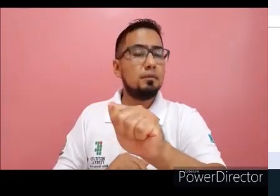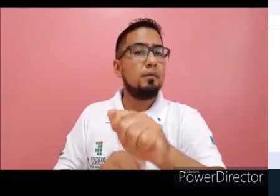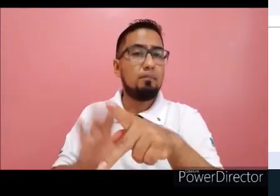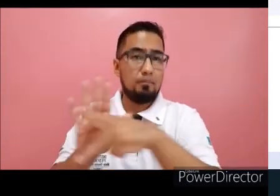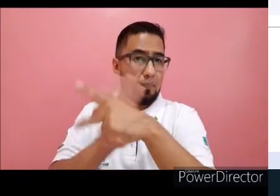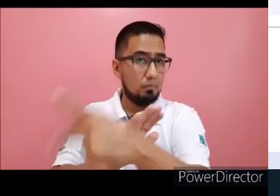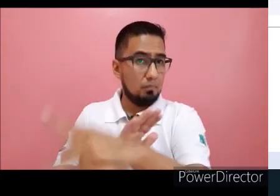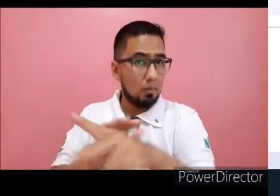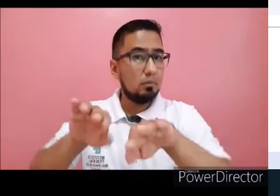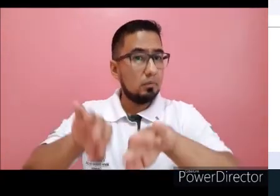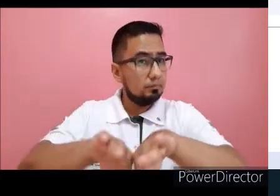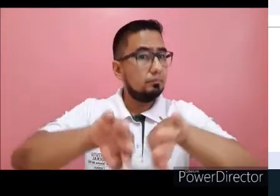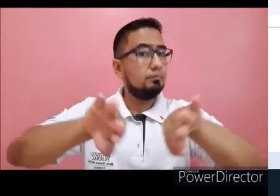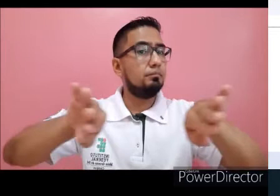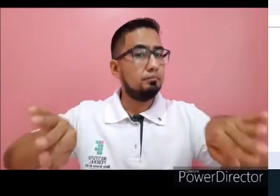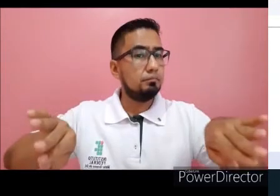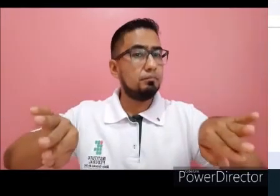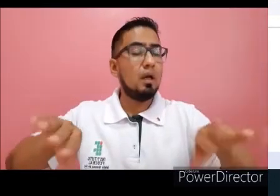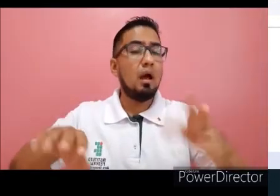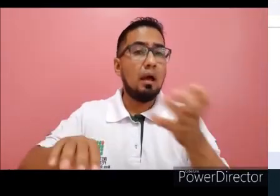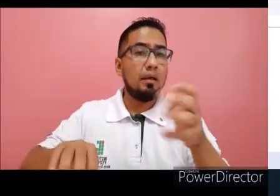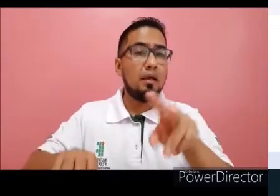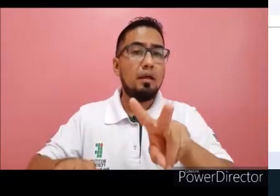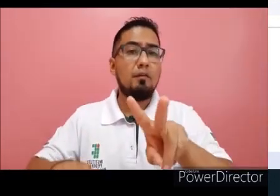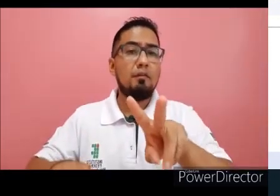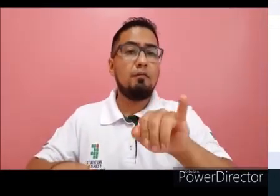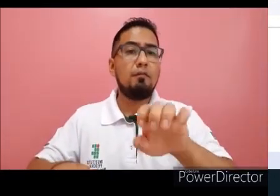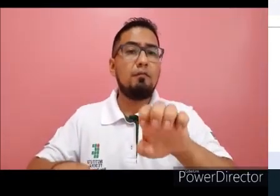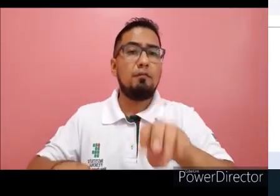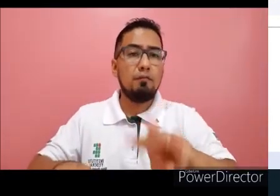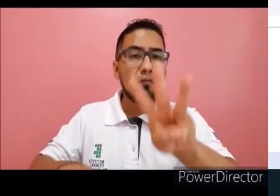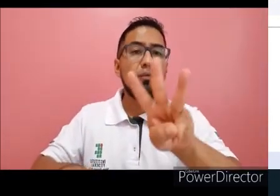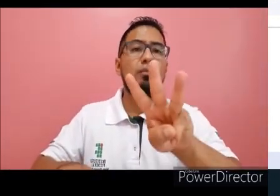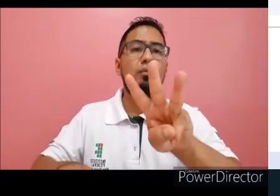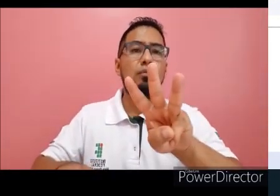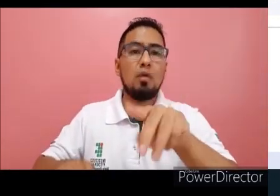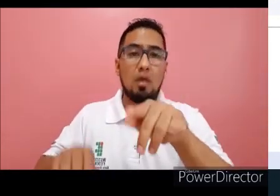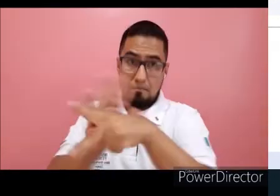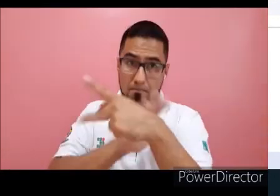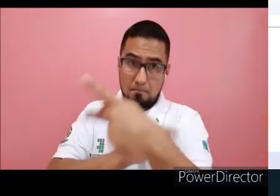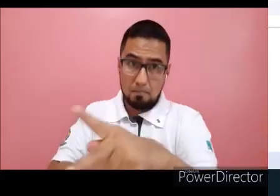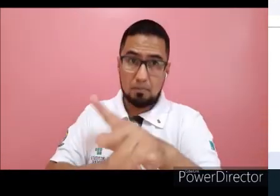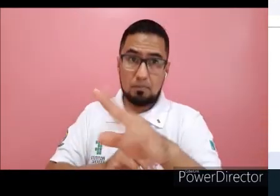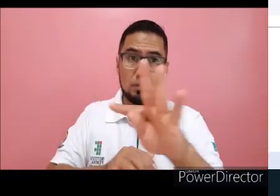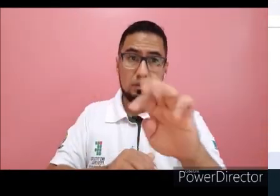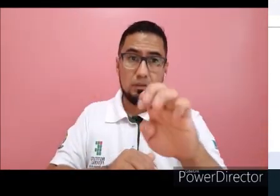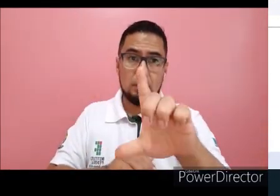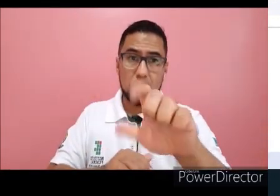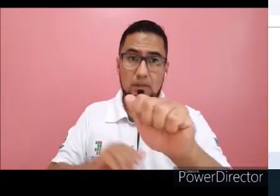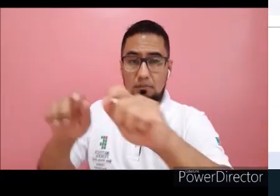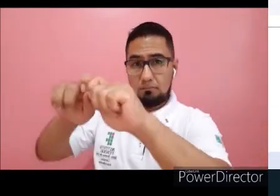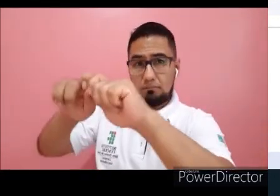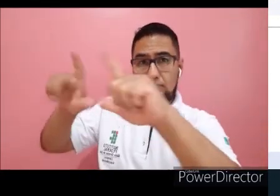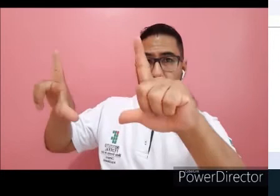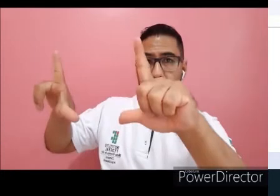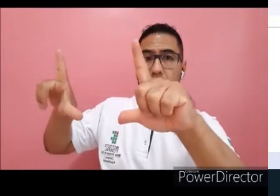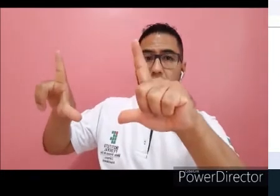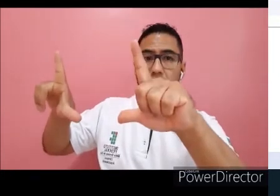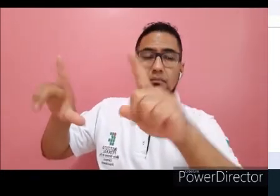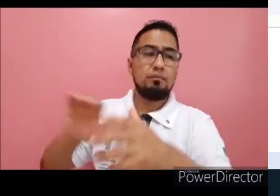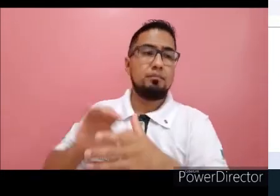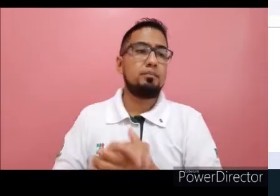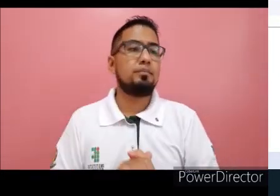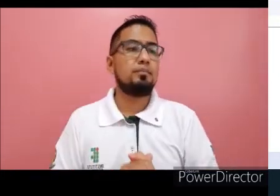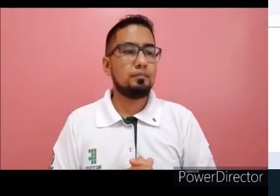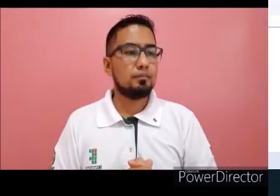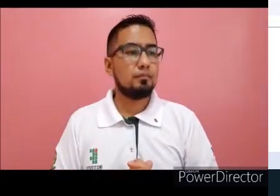no pacote modelo. Você quer que fique no seu pacote view, que é telas, né? Então você coloca lá classe, o nome